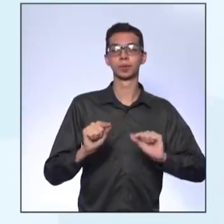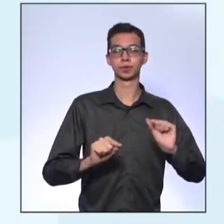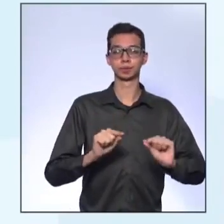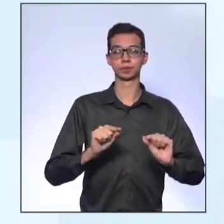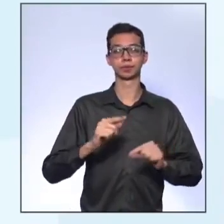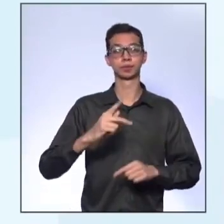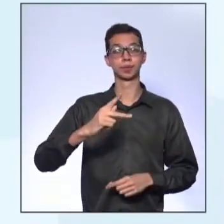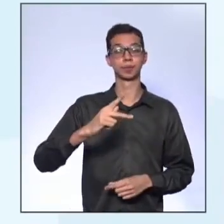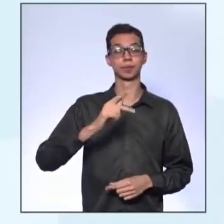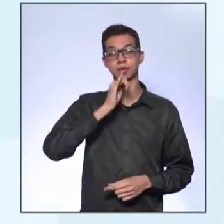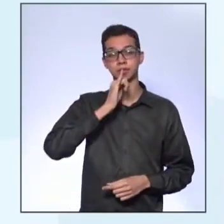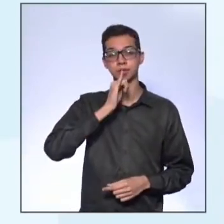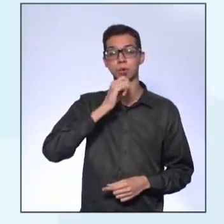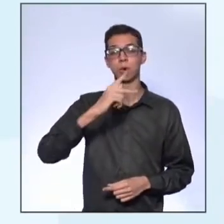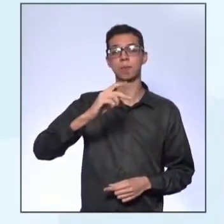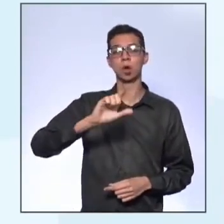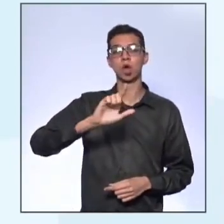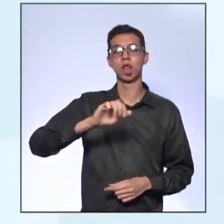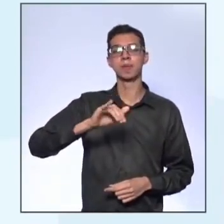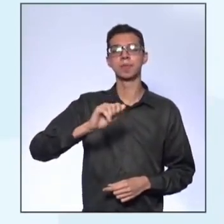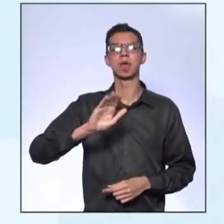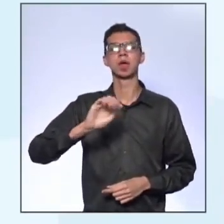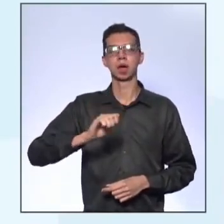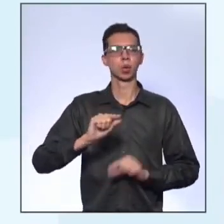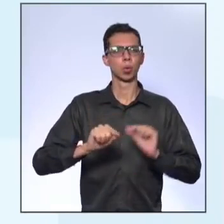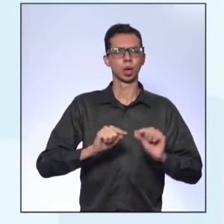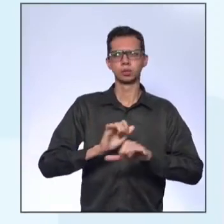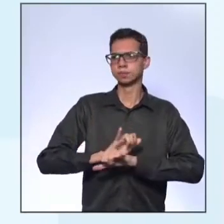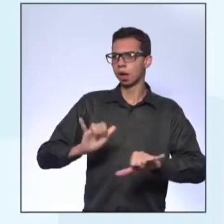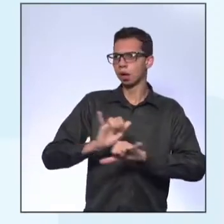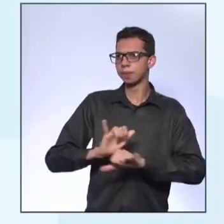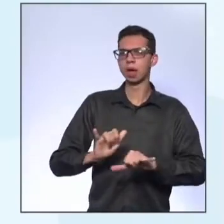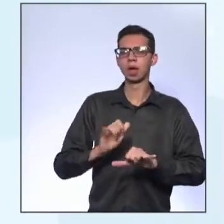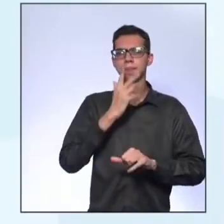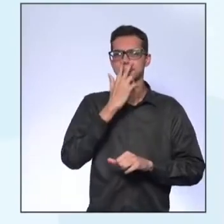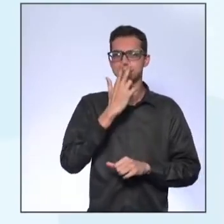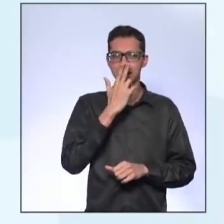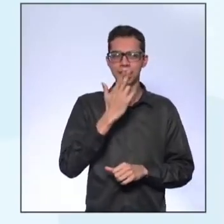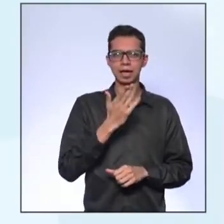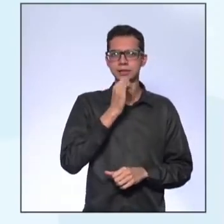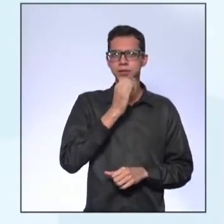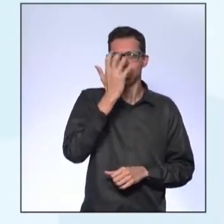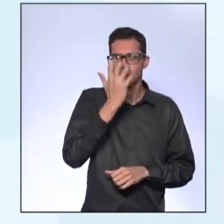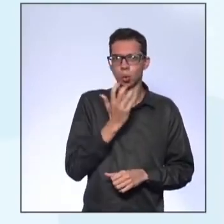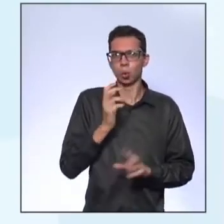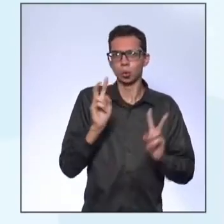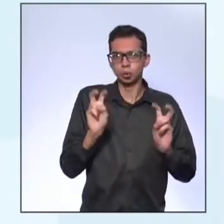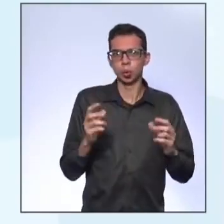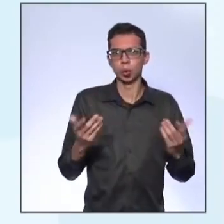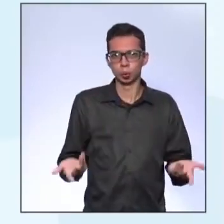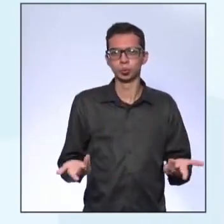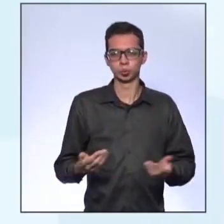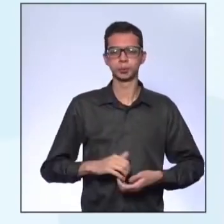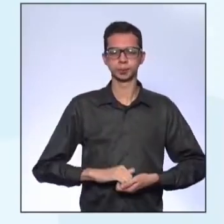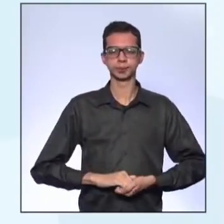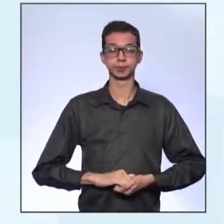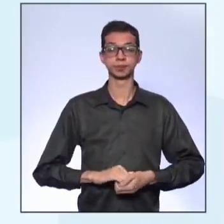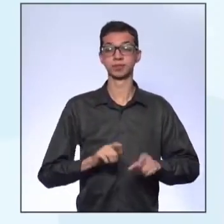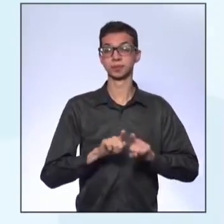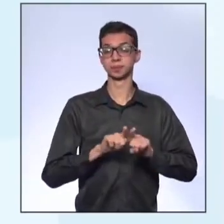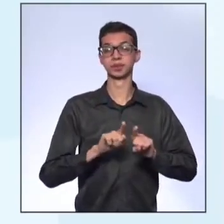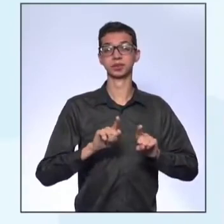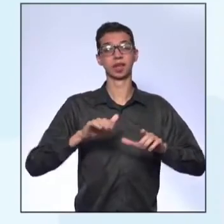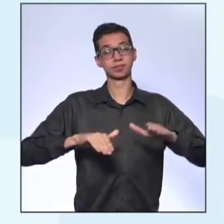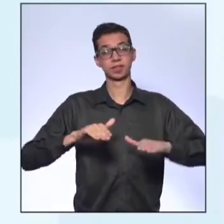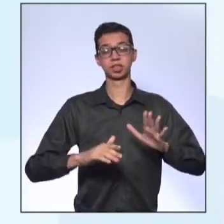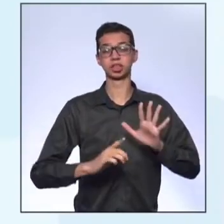artigo de opinião e questão polêmica. Estão sempre ligados esses dois pontos. No outro está um gênero textual em que não tem estrutura